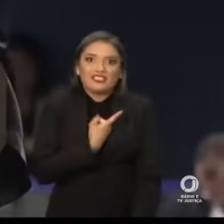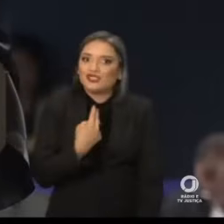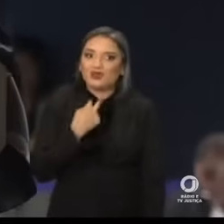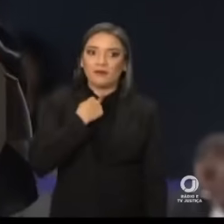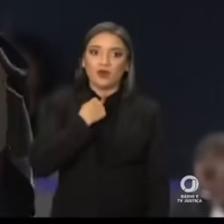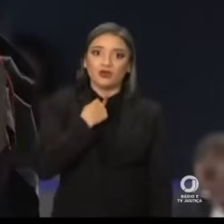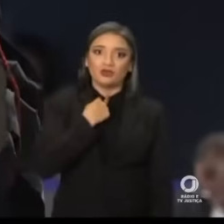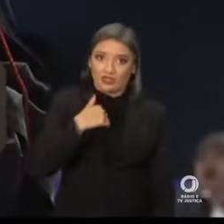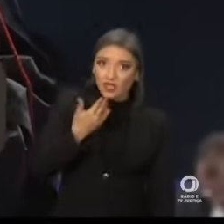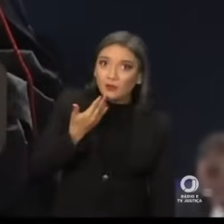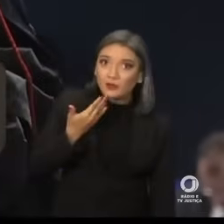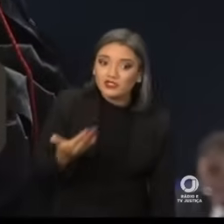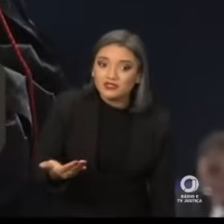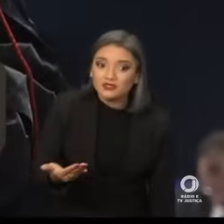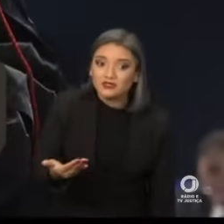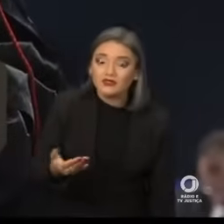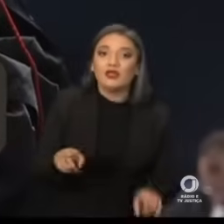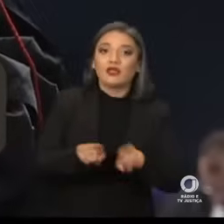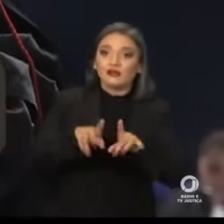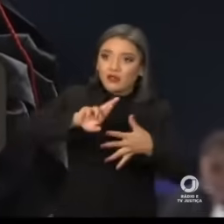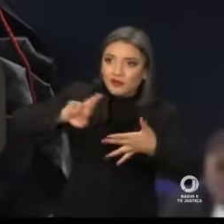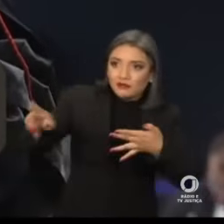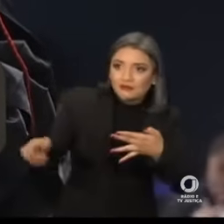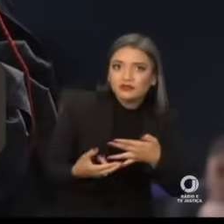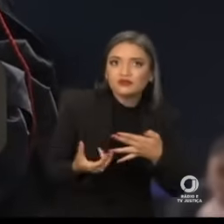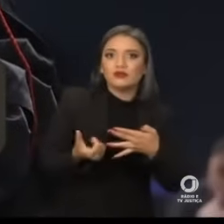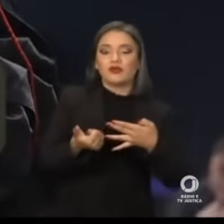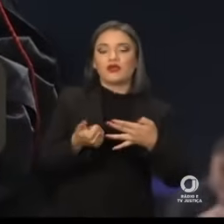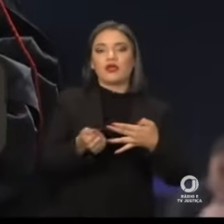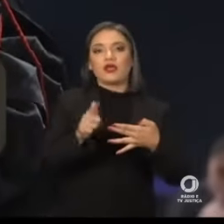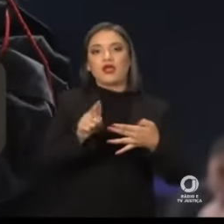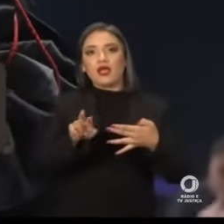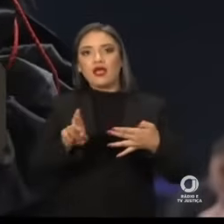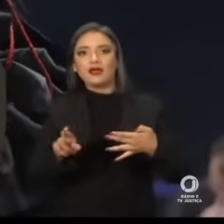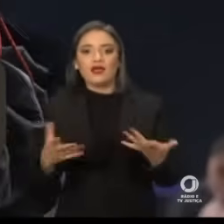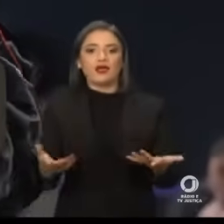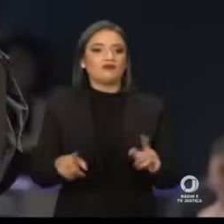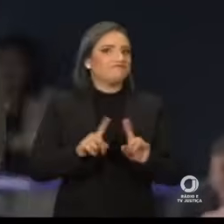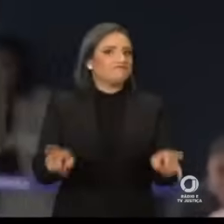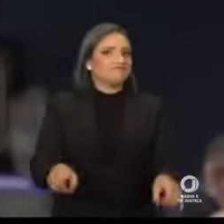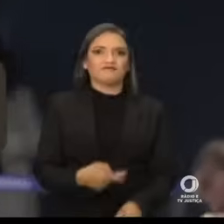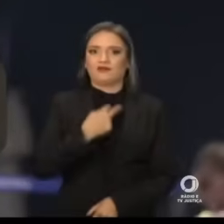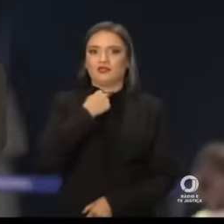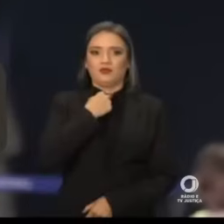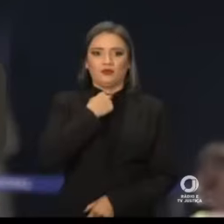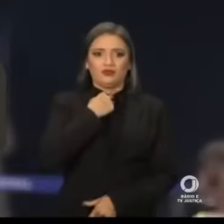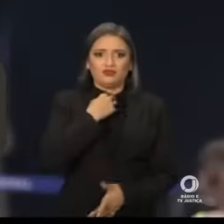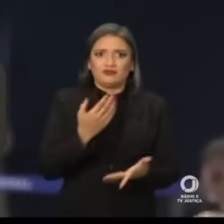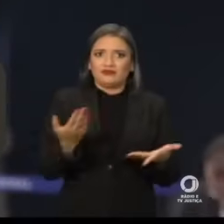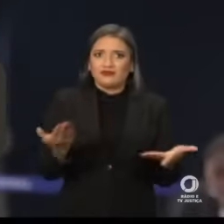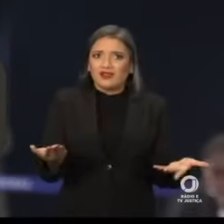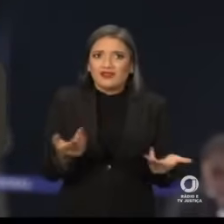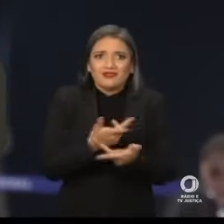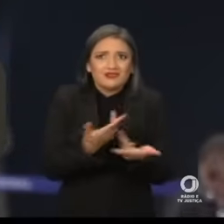requeri, também agravei, também não foi processado. Nós não pudemos. Isso é algo inusitado.